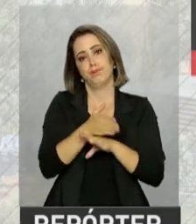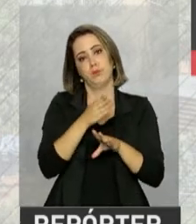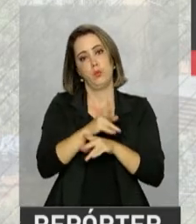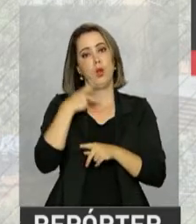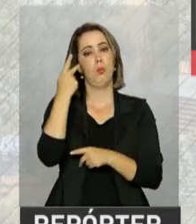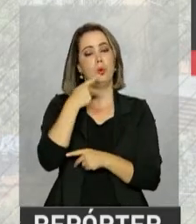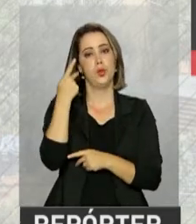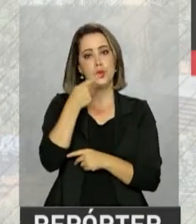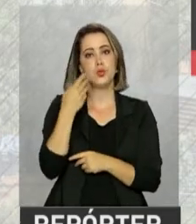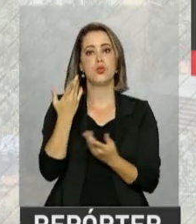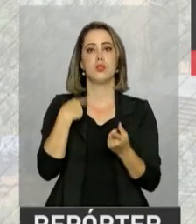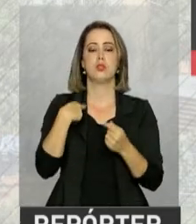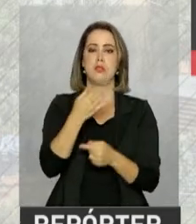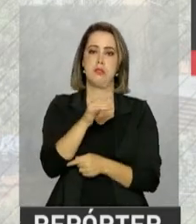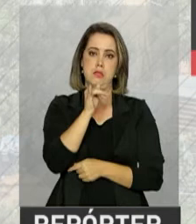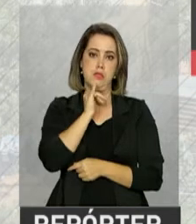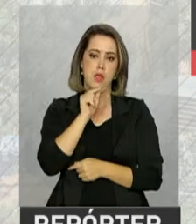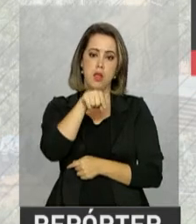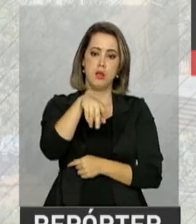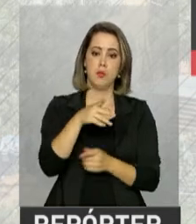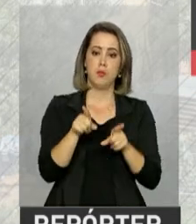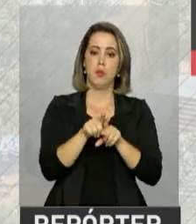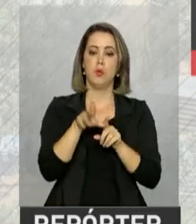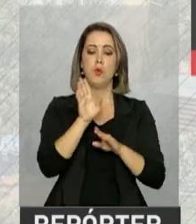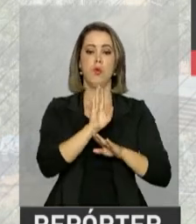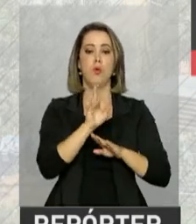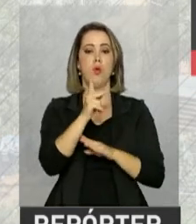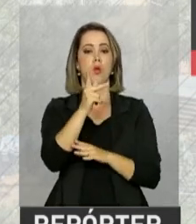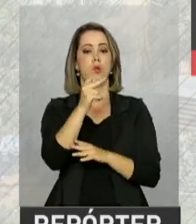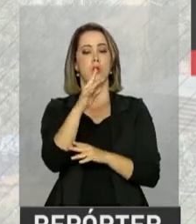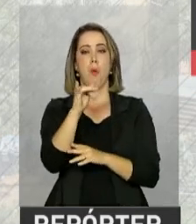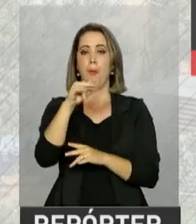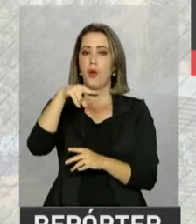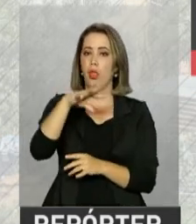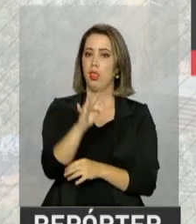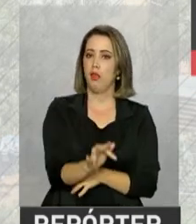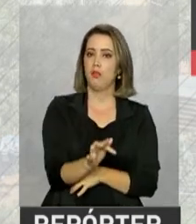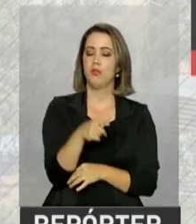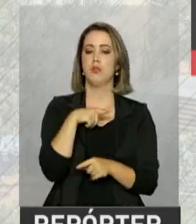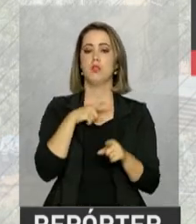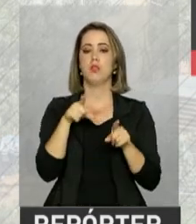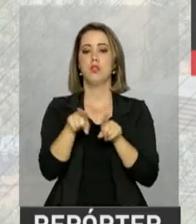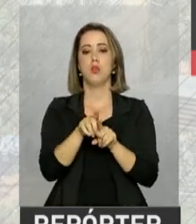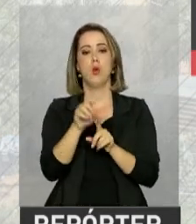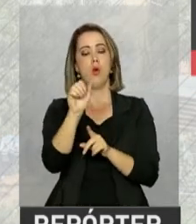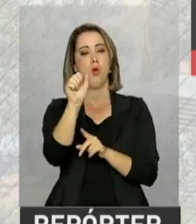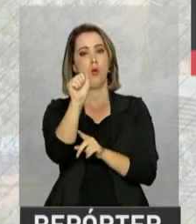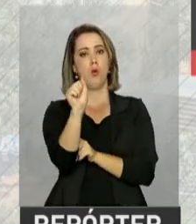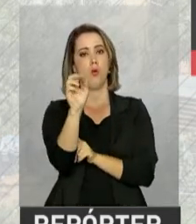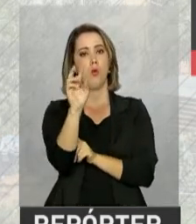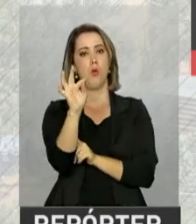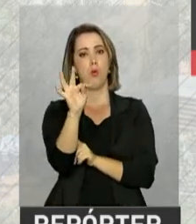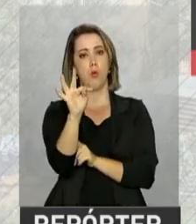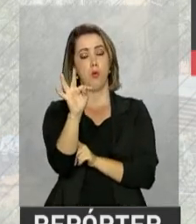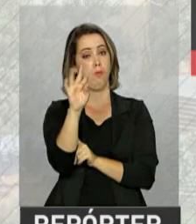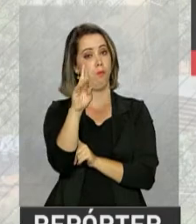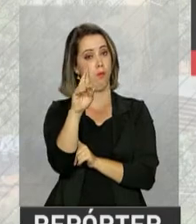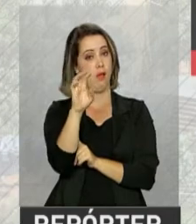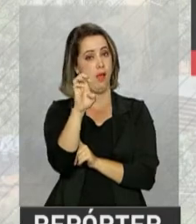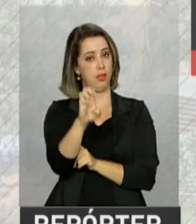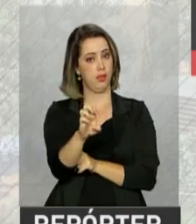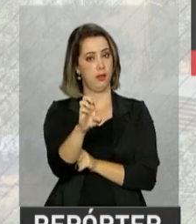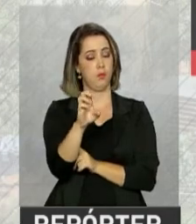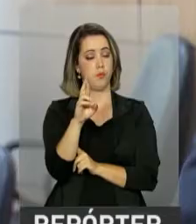como o programa nacional de fortalecimento da agricultura familiar o pronaf e os serviços de assistência técnica e extensão rural